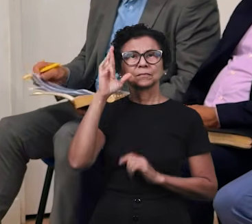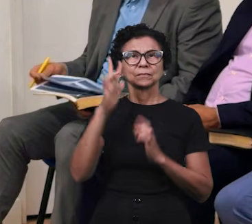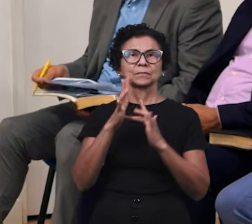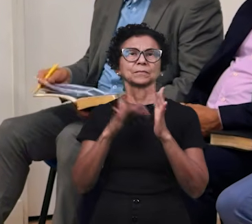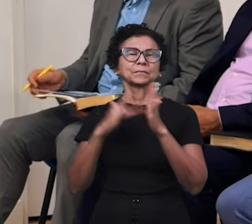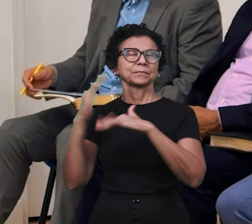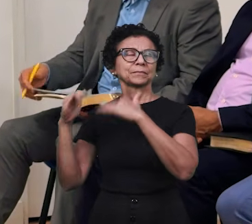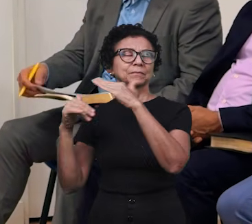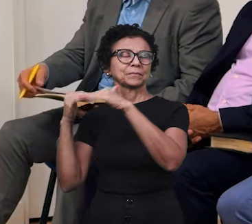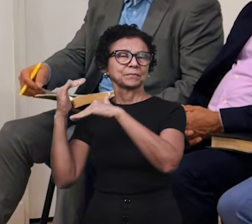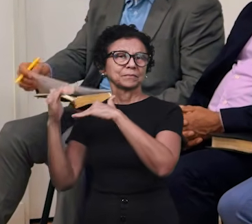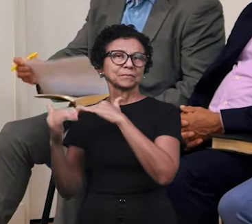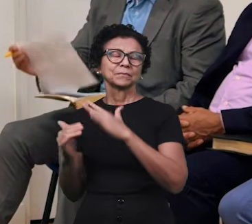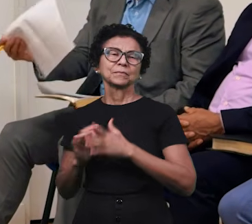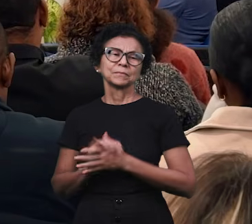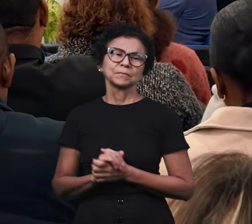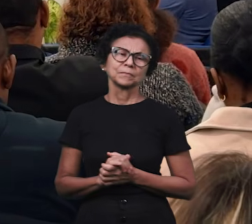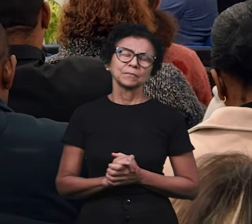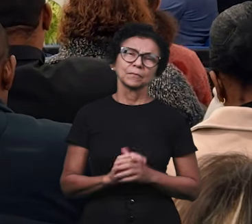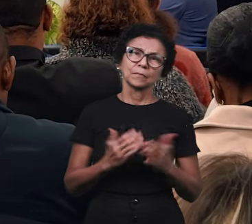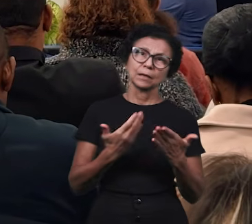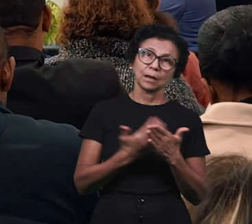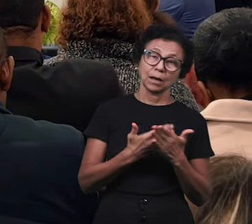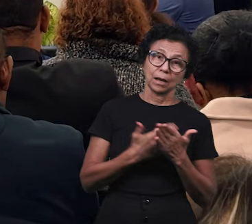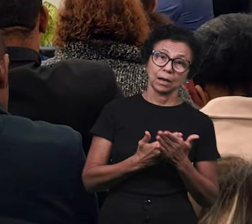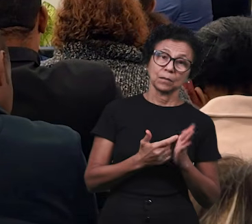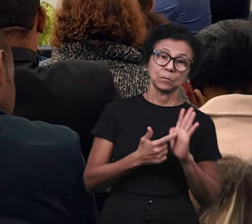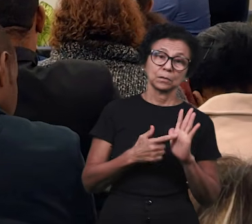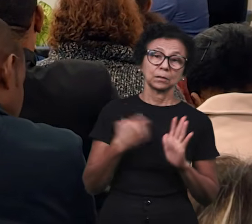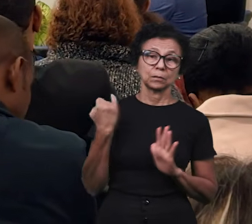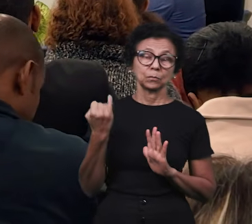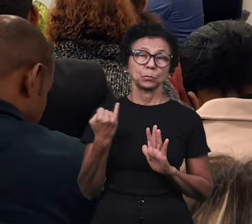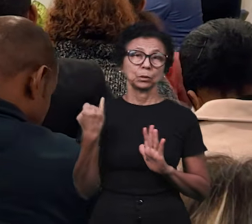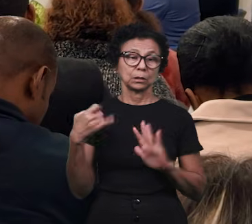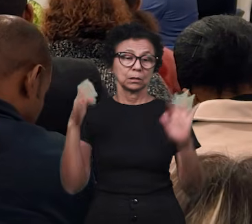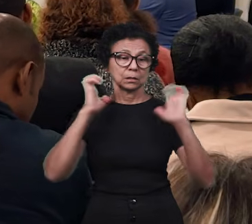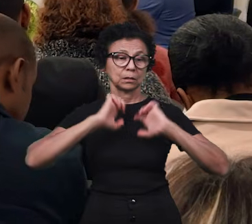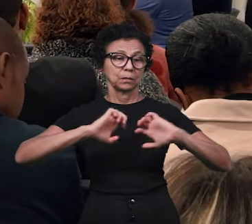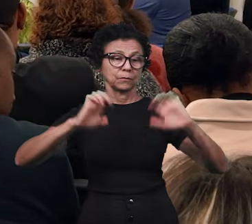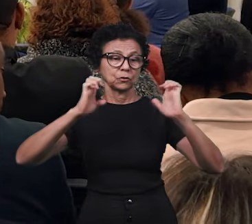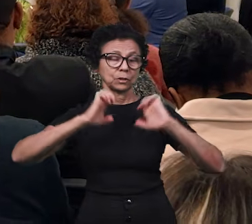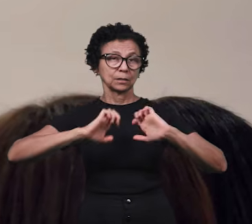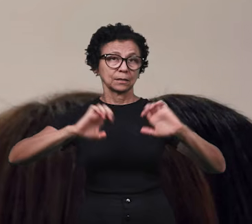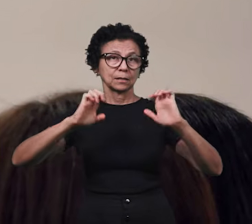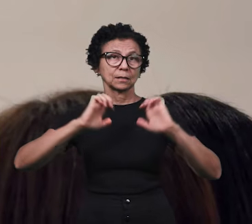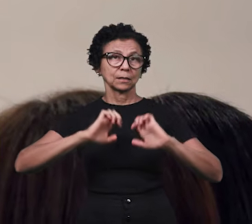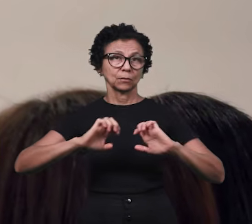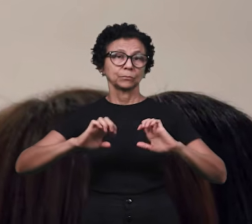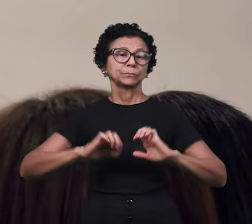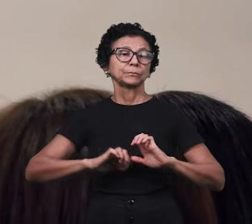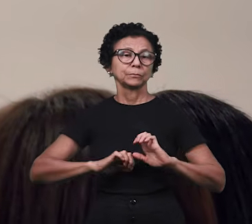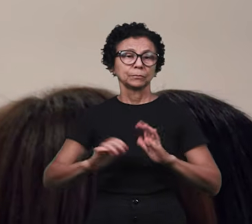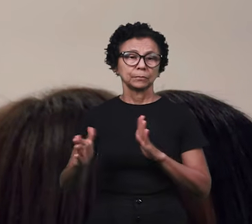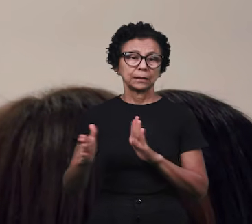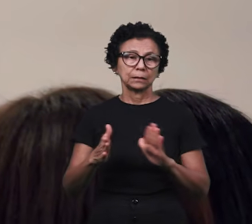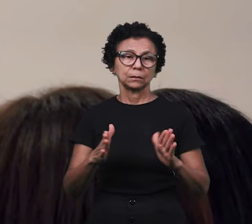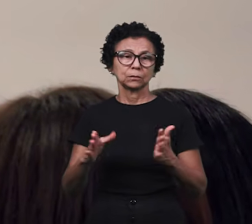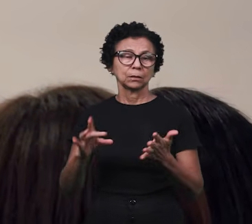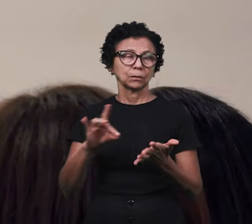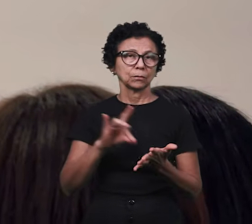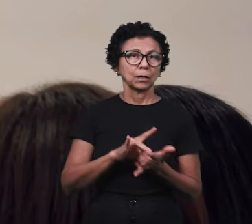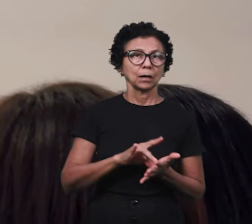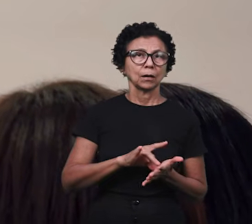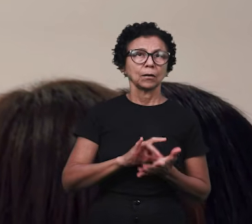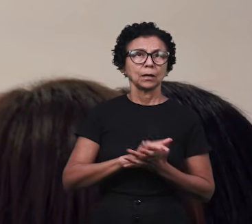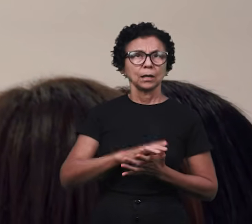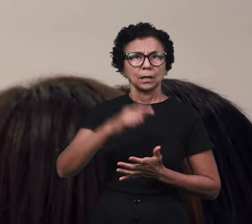conhecimento do Senhor. Durante o encontro foram ministradas aulas que destacaram a importância da evangelização nos dias atuais e também